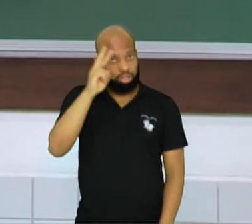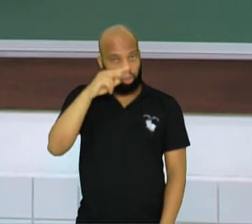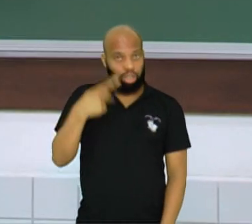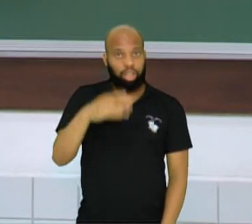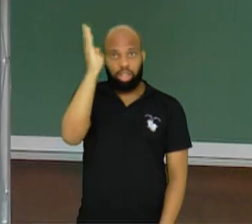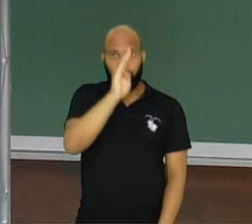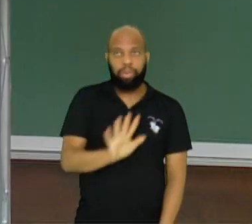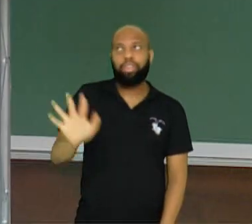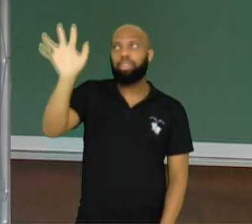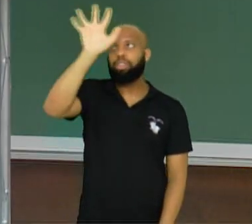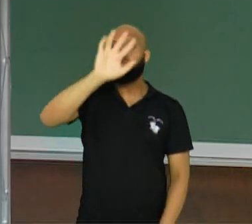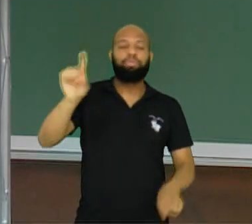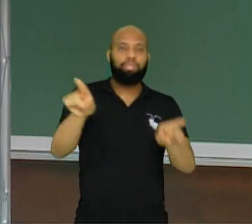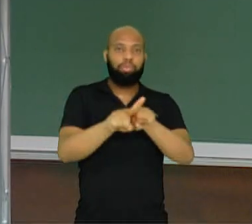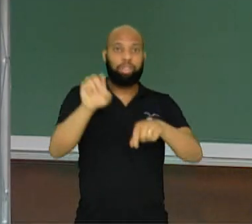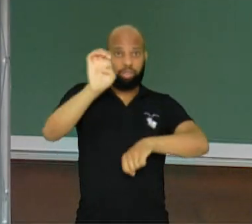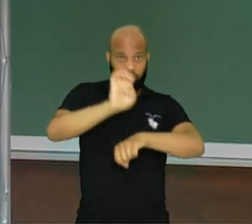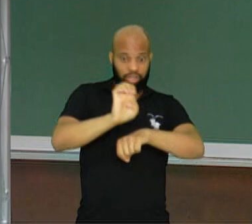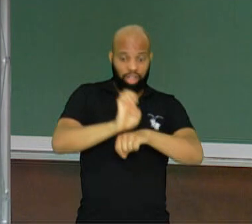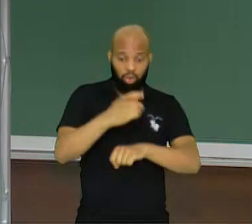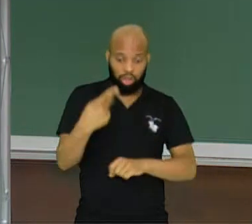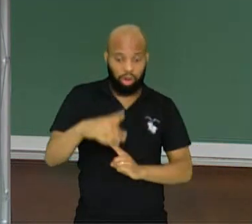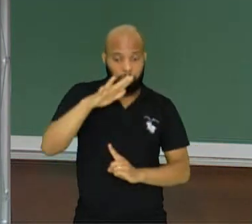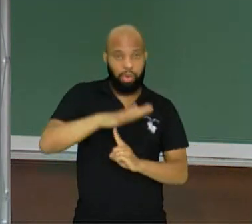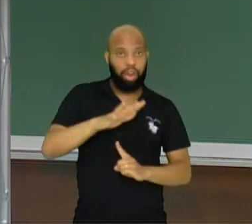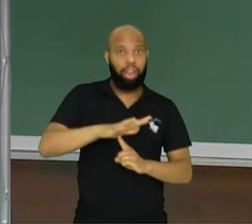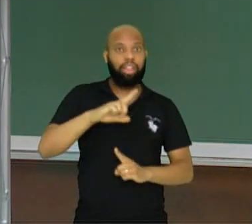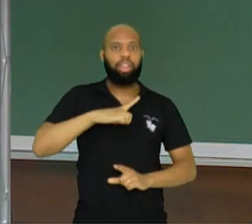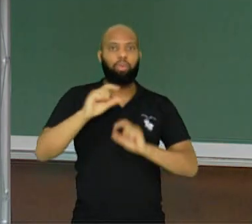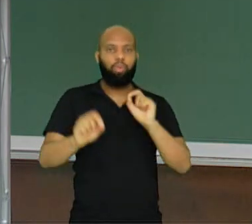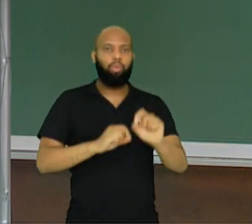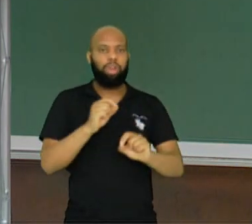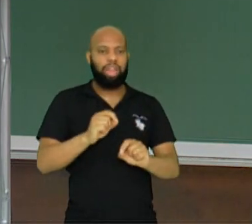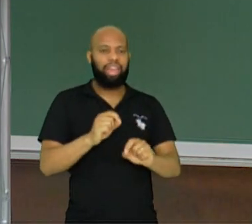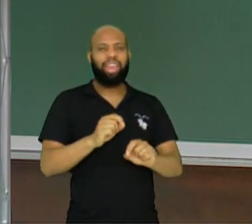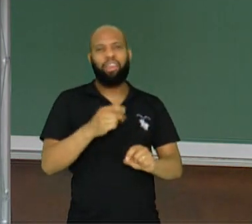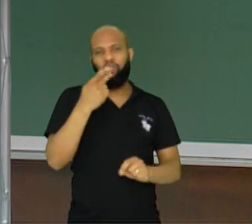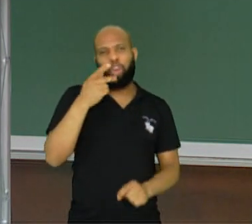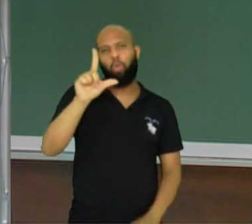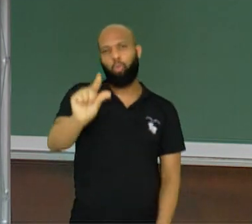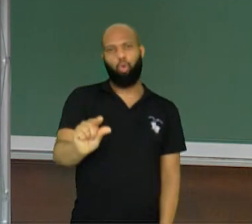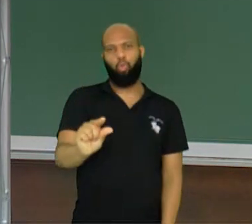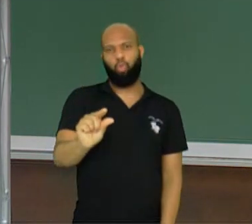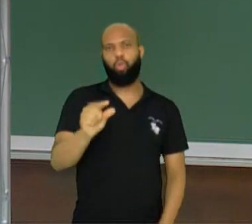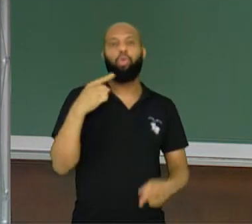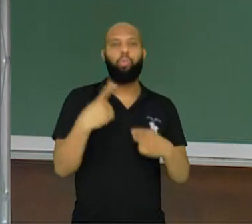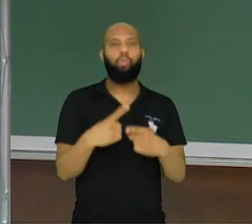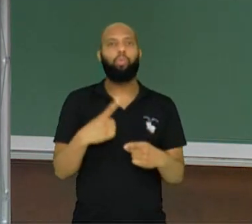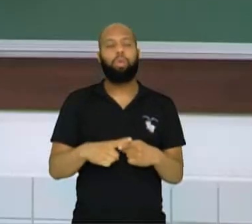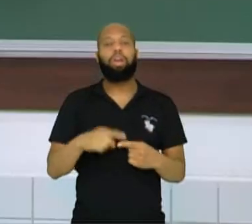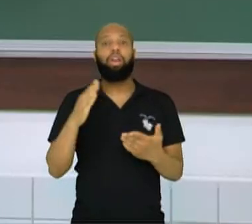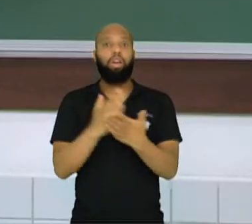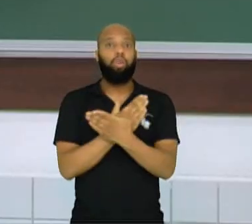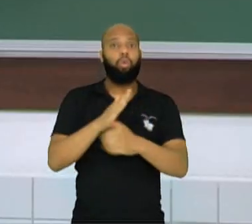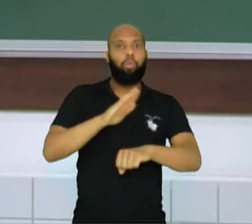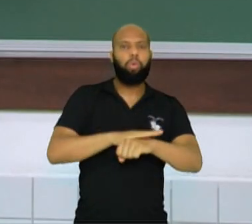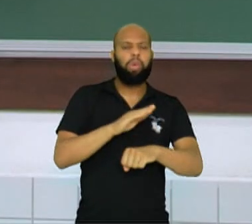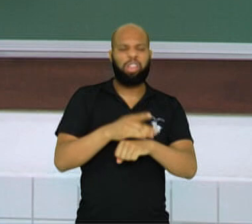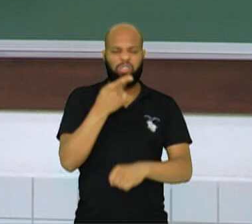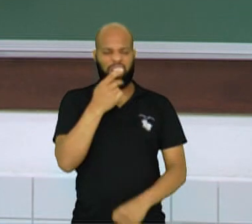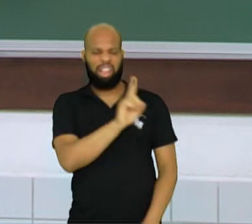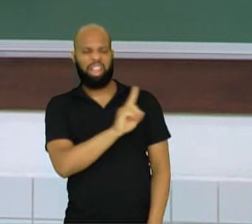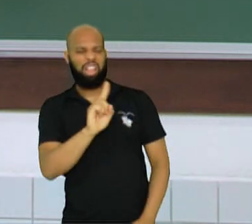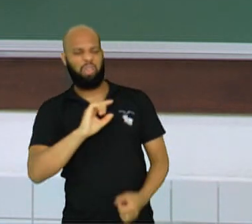Brasil e do nosso estado, recebendo uma atenção menor, Ela vai ser muitas vezes até